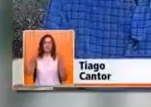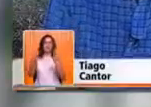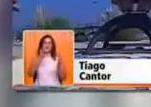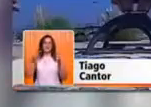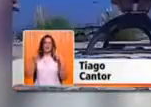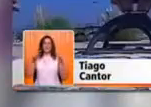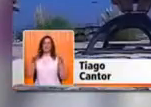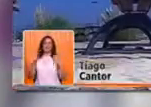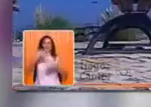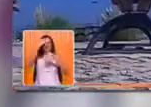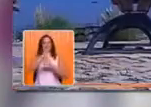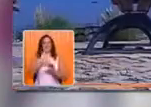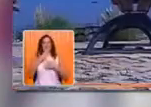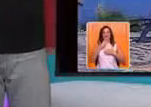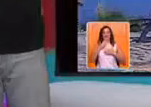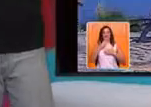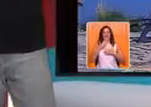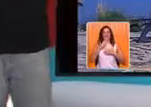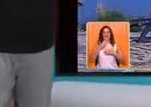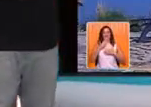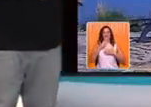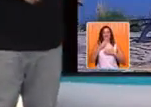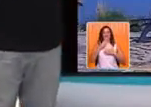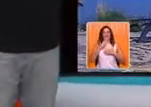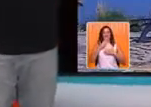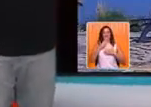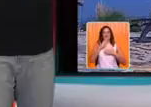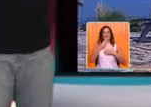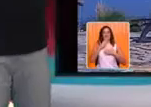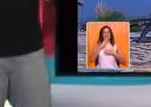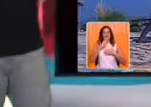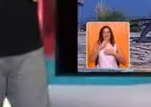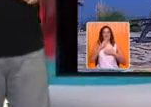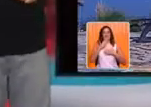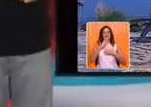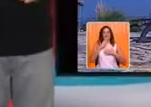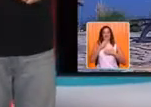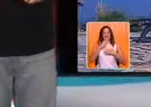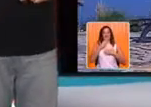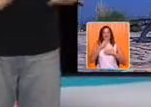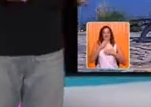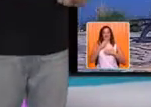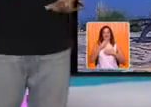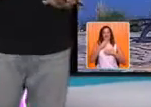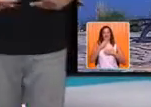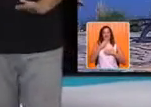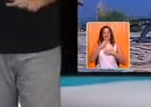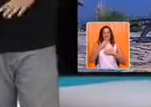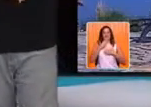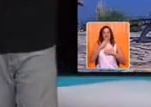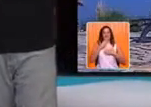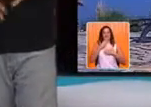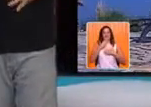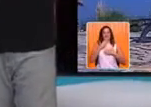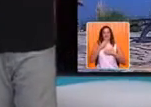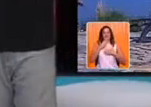é perfeito dá para descontrair mesmo mesmo assim Este ano